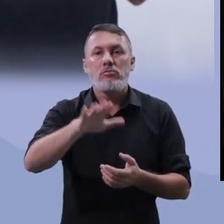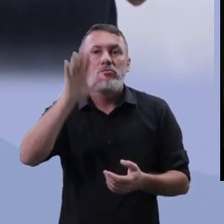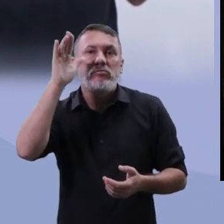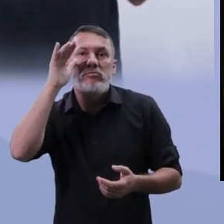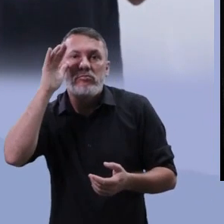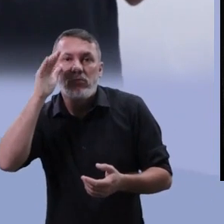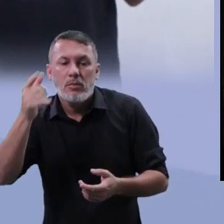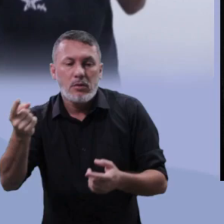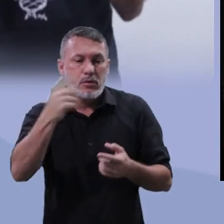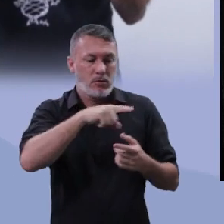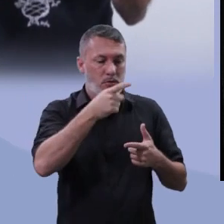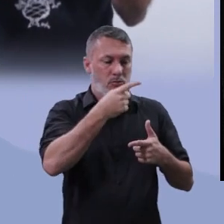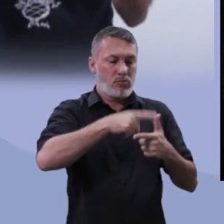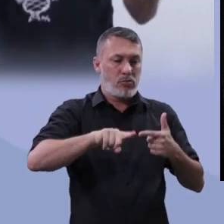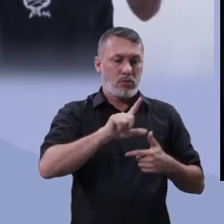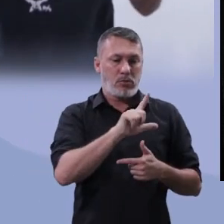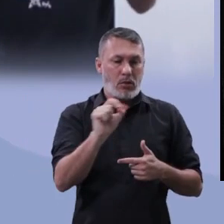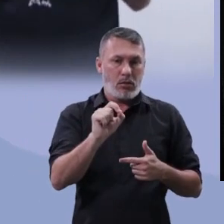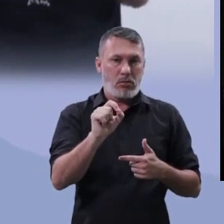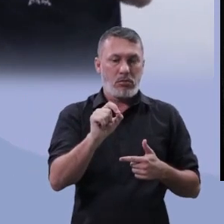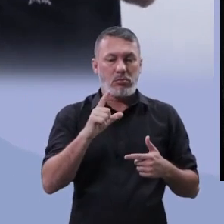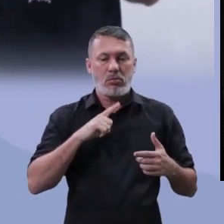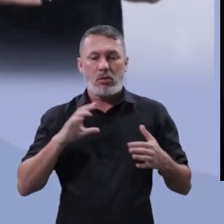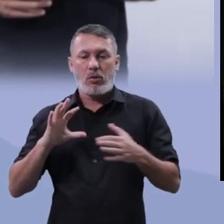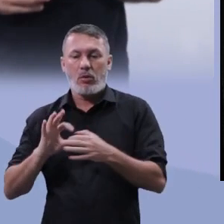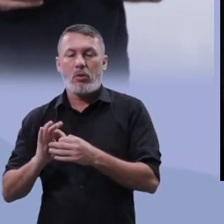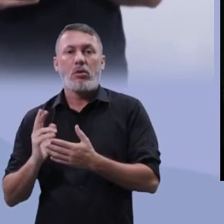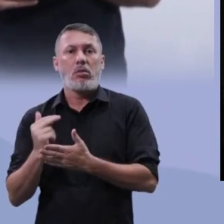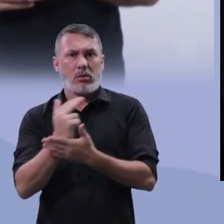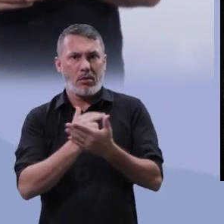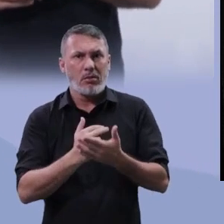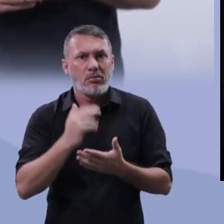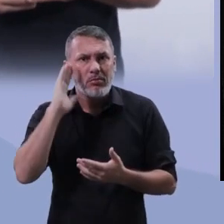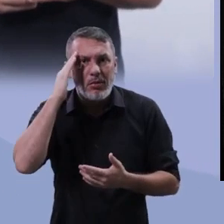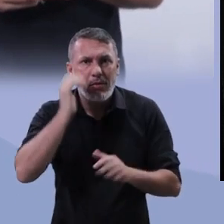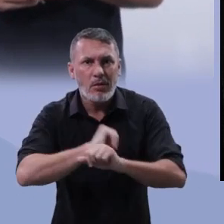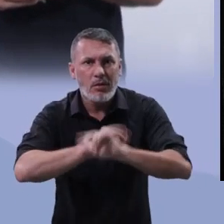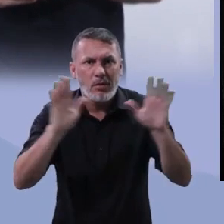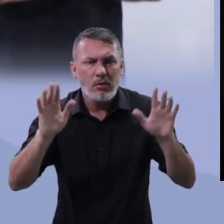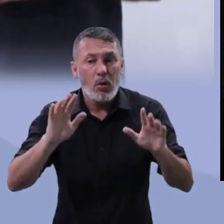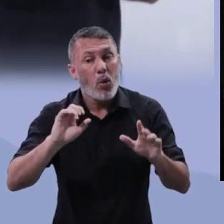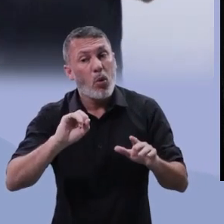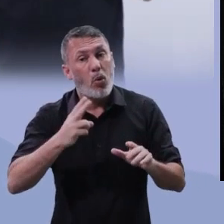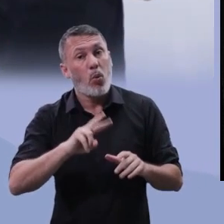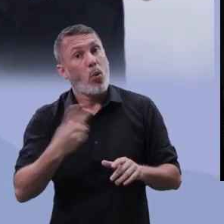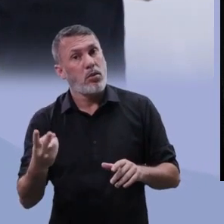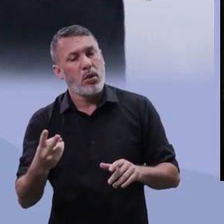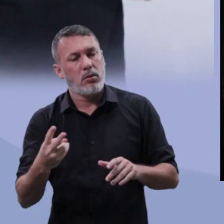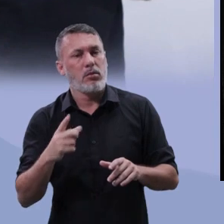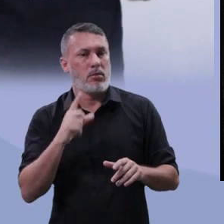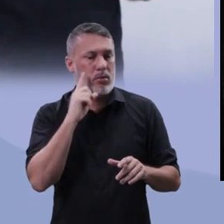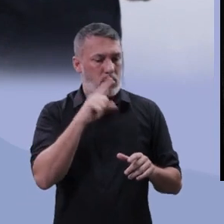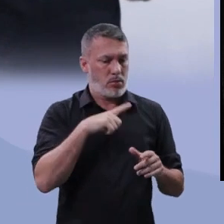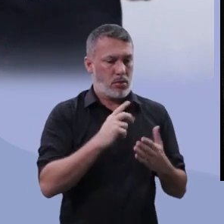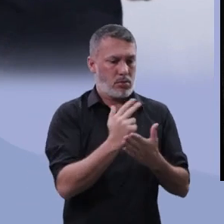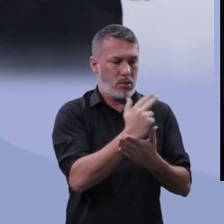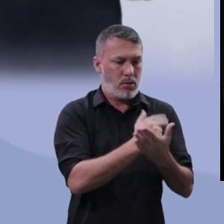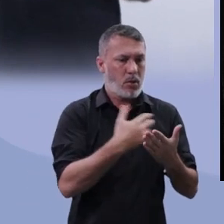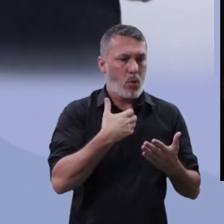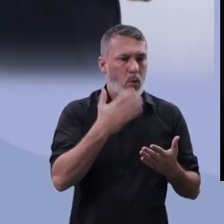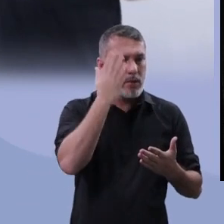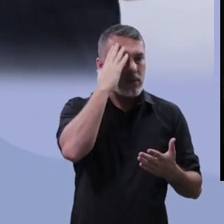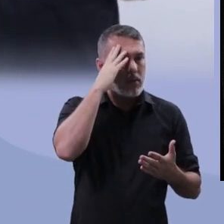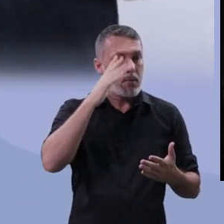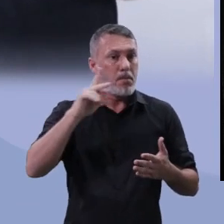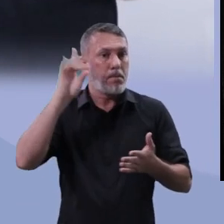medidas reais, divide por 100, você chega na medida do desenho. Pegou a visão, meu hacker? Ou o contrário, você tem o desenho, quer